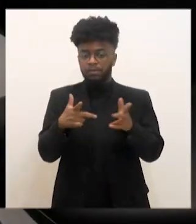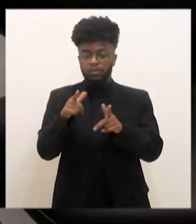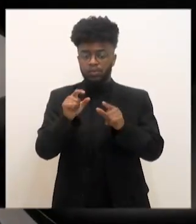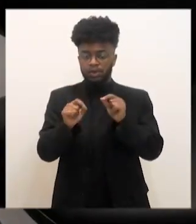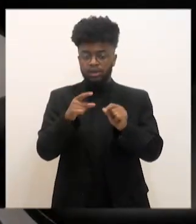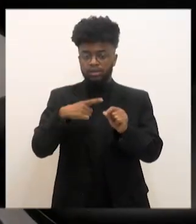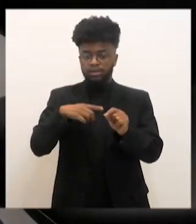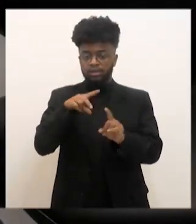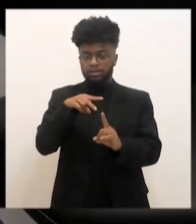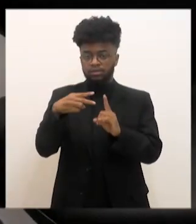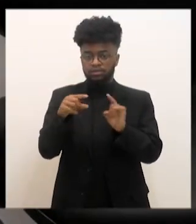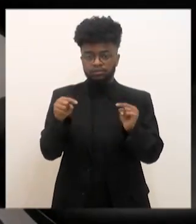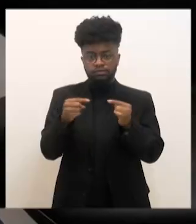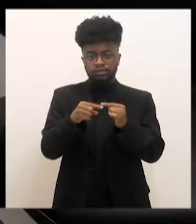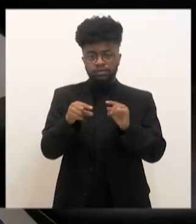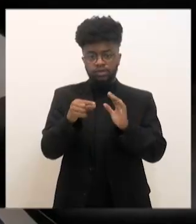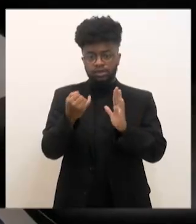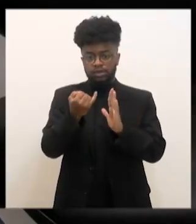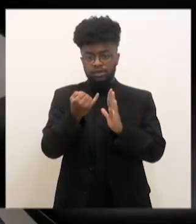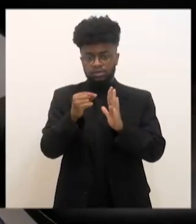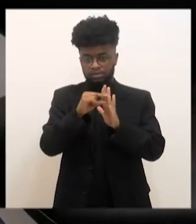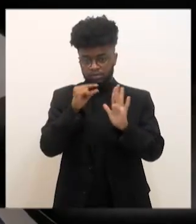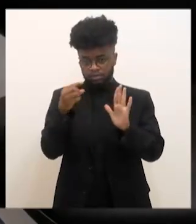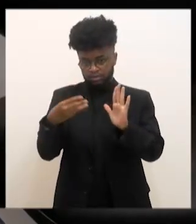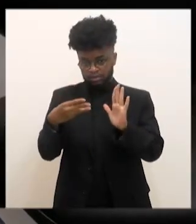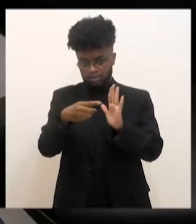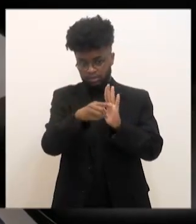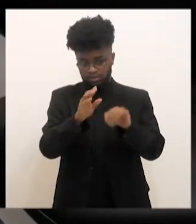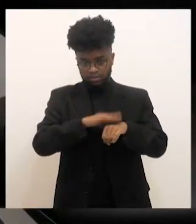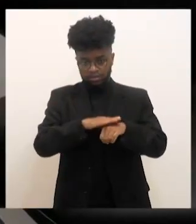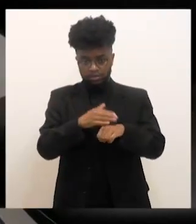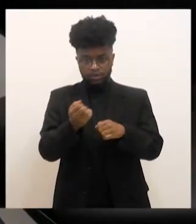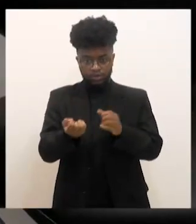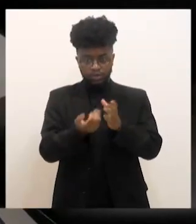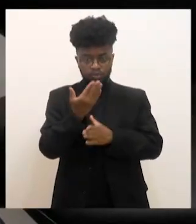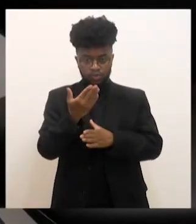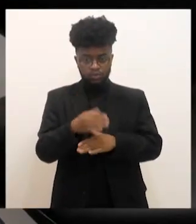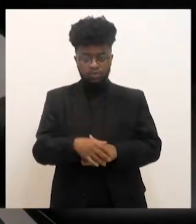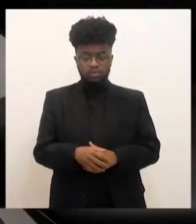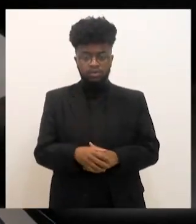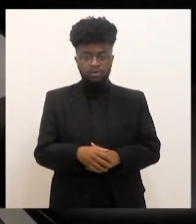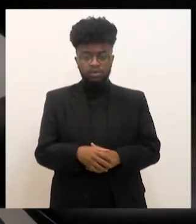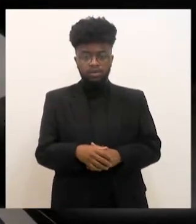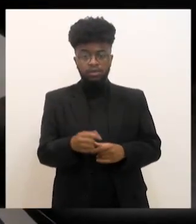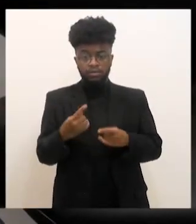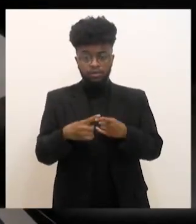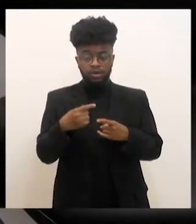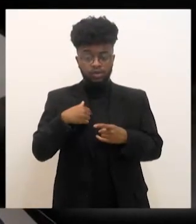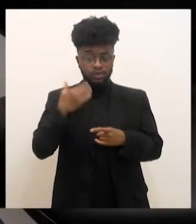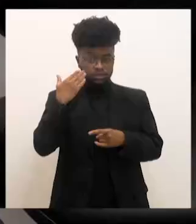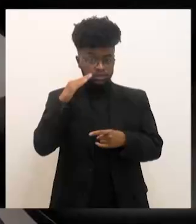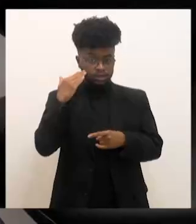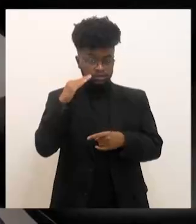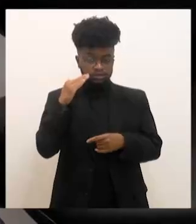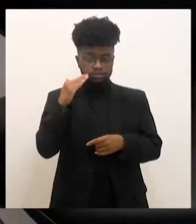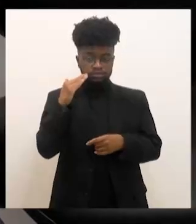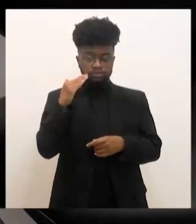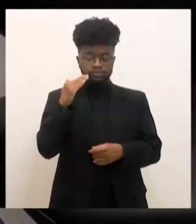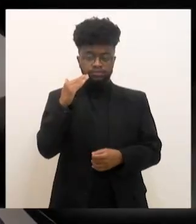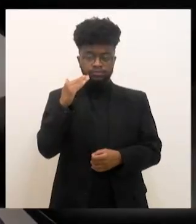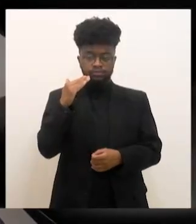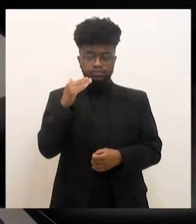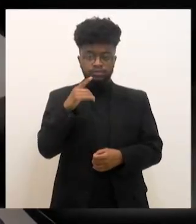aqui no item 3, também projeto de autoria de Vossa Excelência, no qual eu entendi que seria